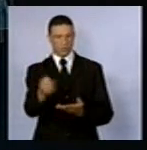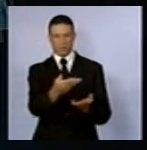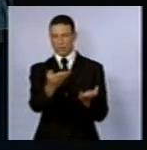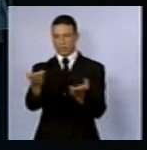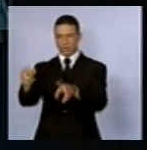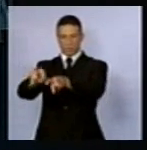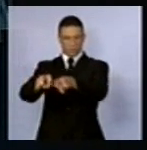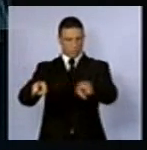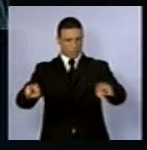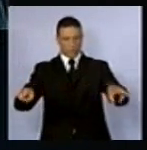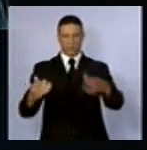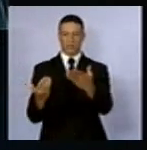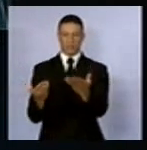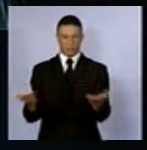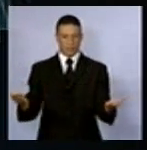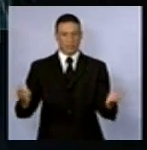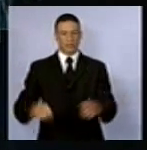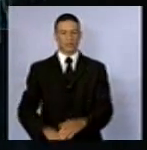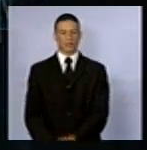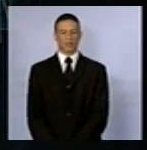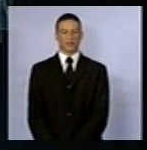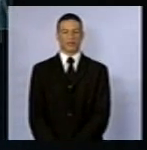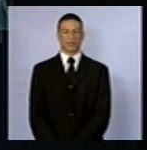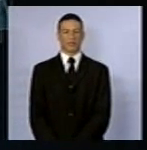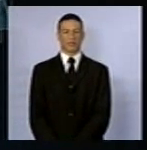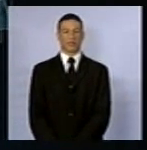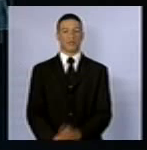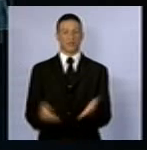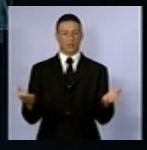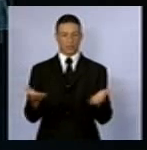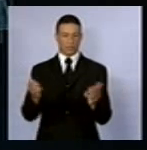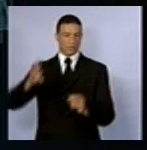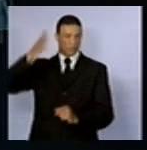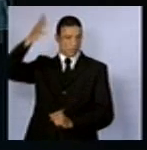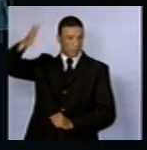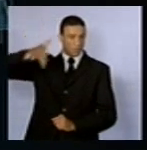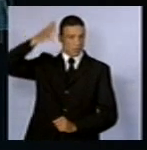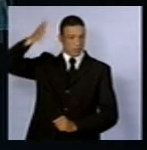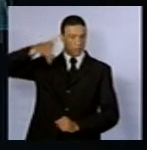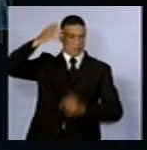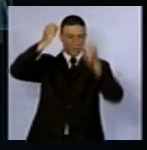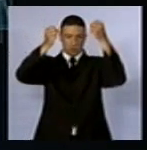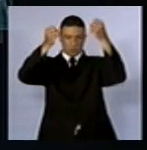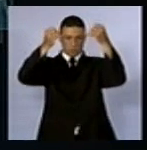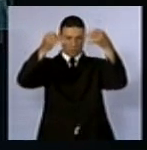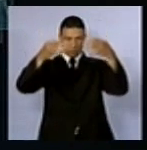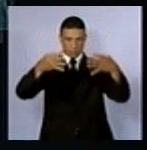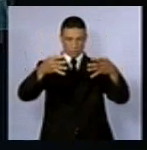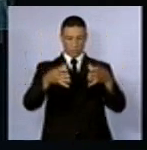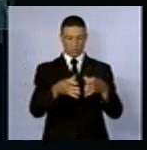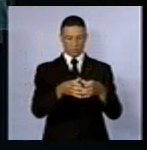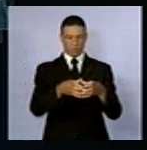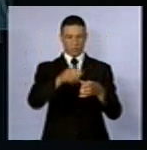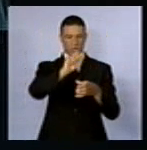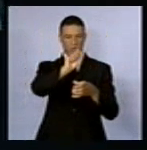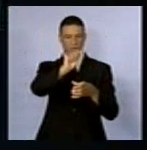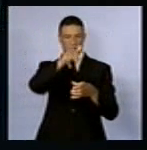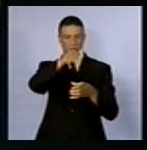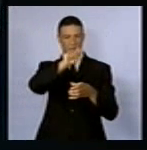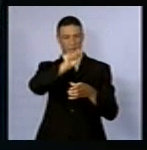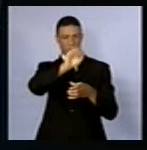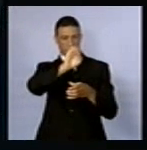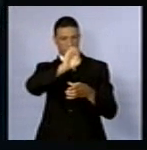senhoras e senhores Ah eu vou falar sobre a a visão da Anel e a atuação da anel com